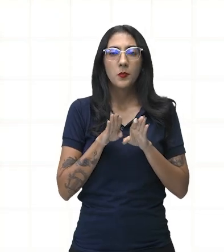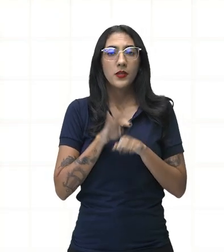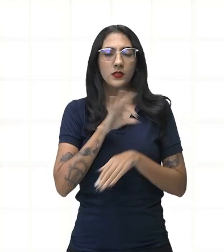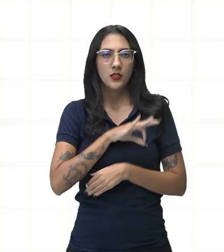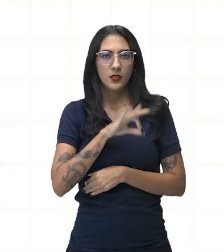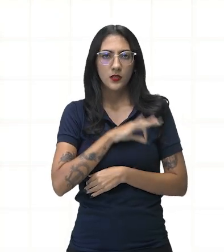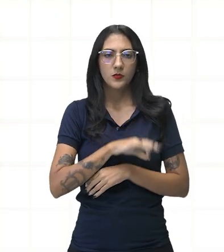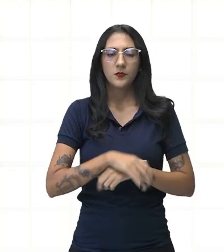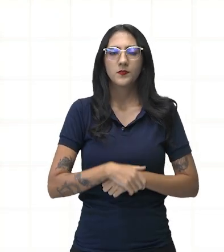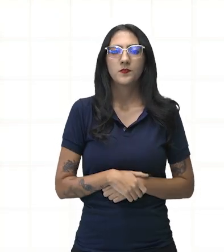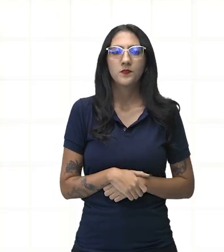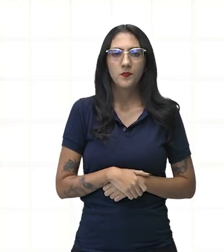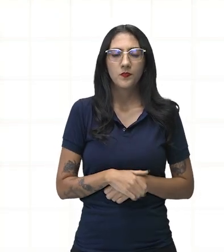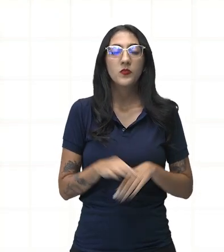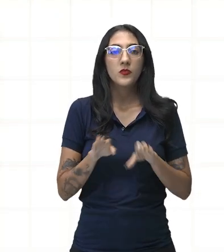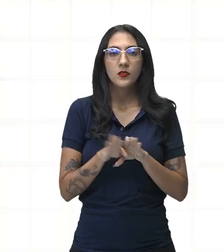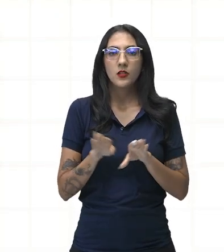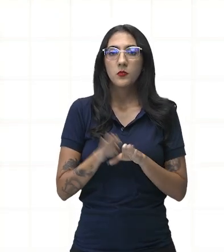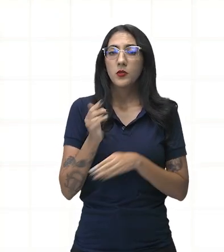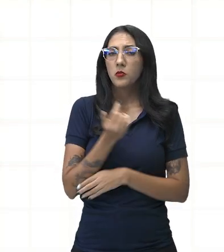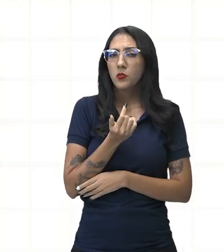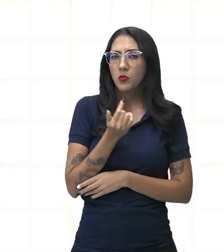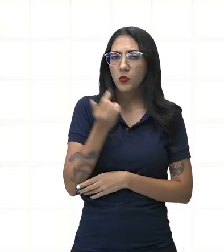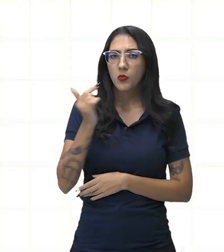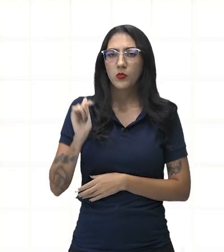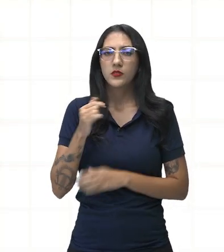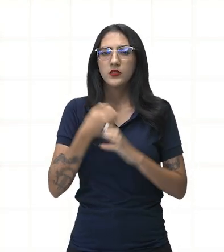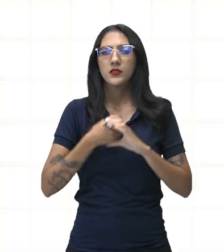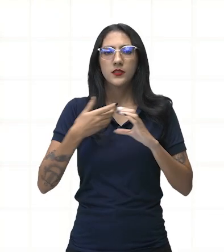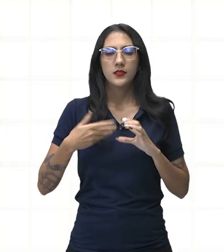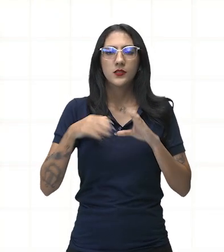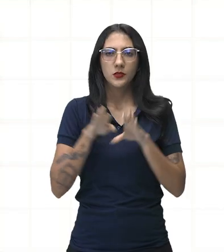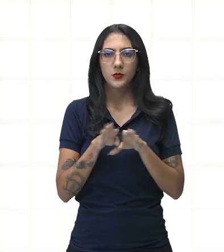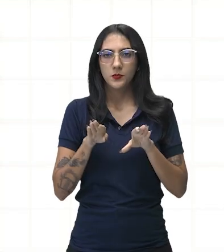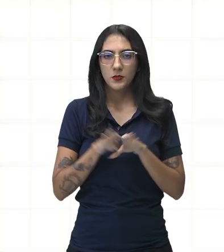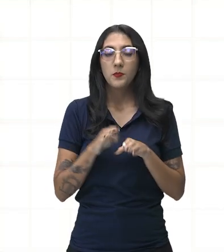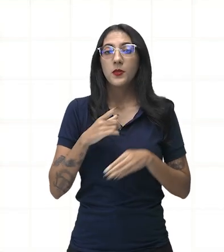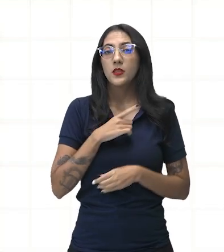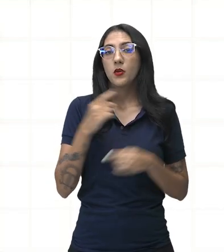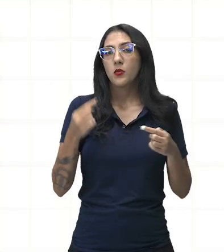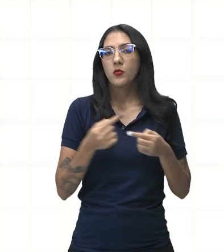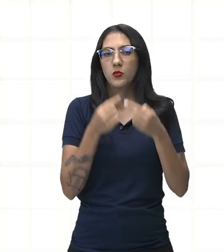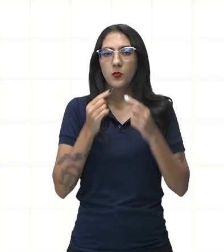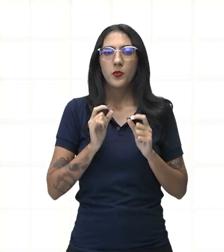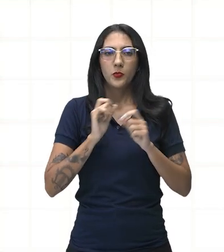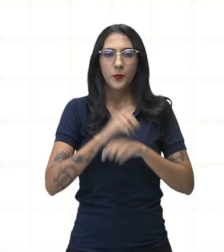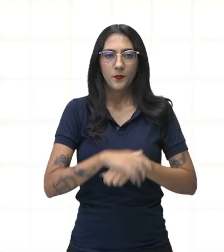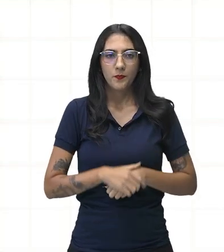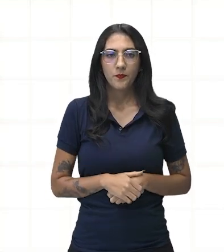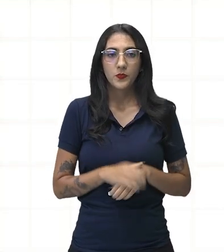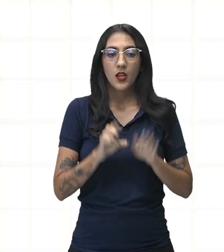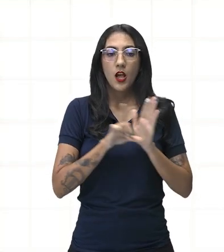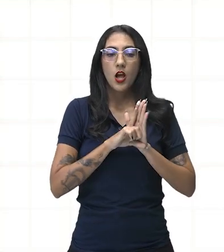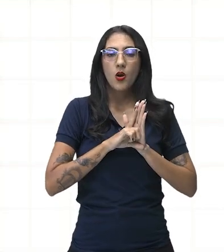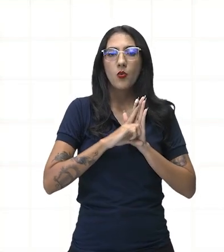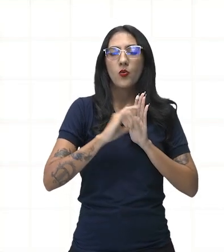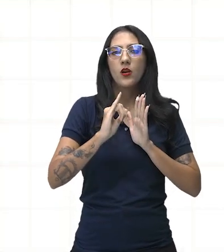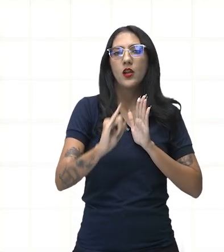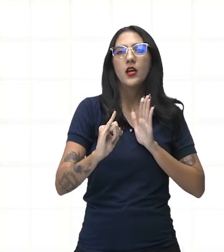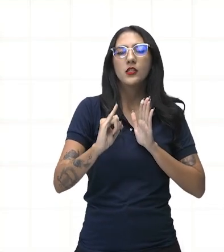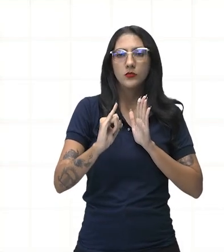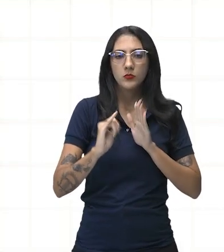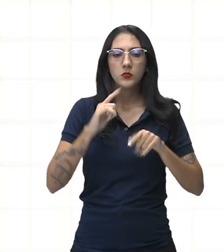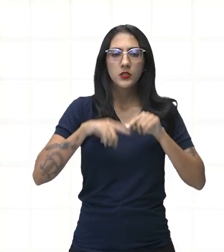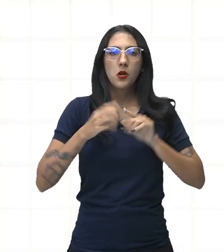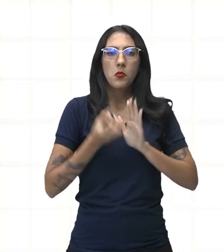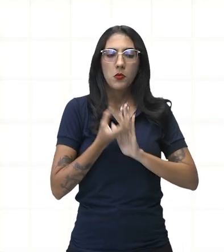não, tá? Outras características aí do sistema capitalista, gente, vai estar ligada ao quê? A lei da oferta e